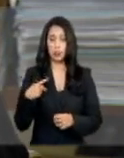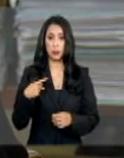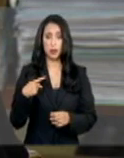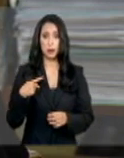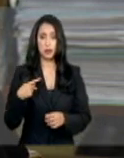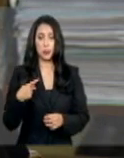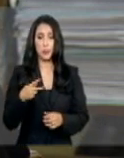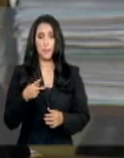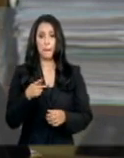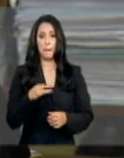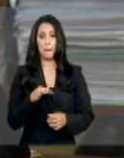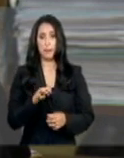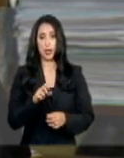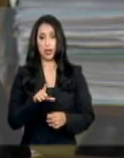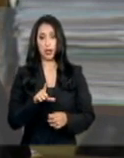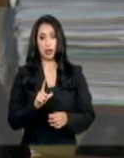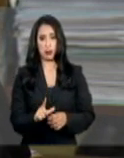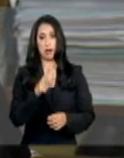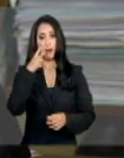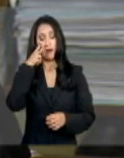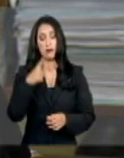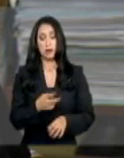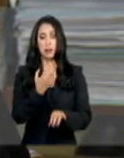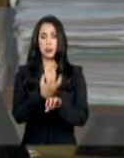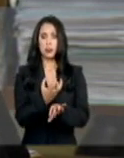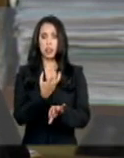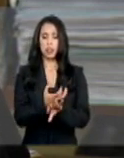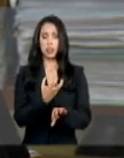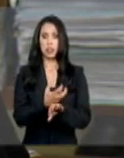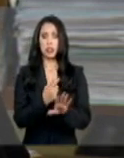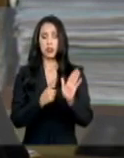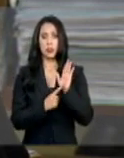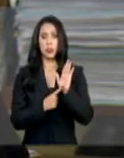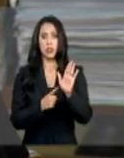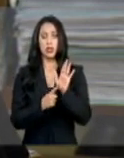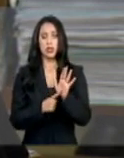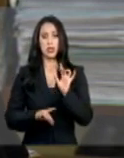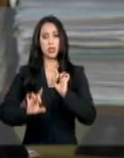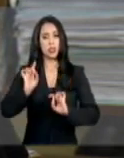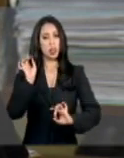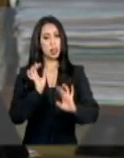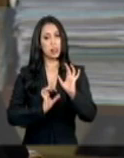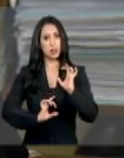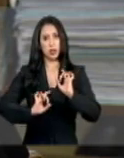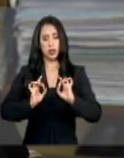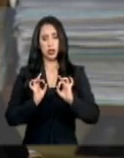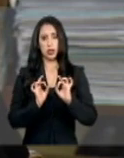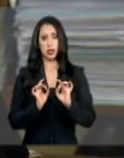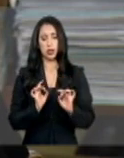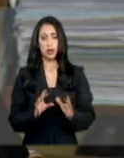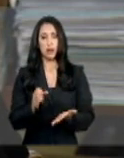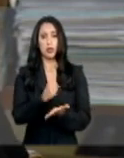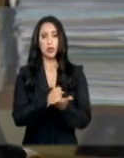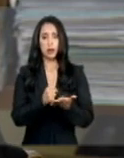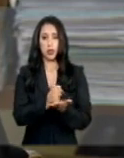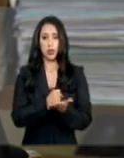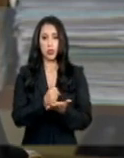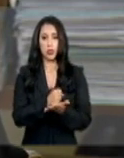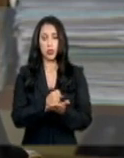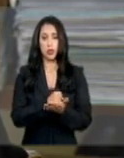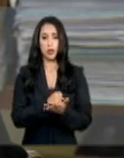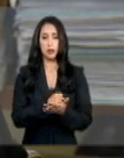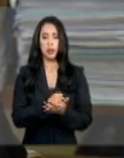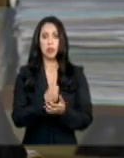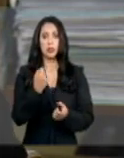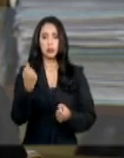fins penais e estando a materialidade delitiva demonstrada exclusivamente com base em tais elementos ou em